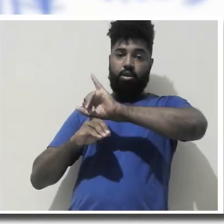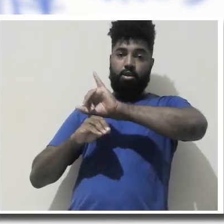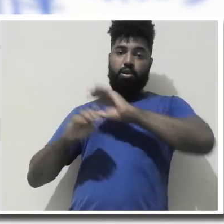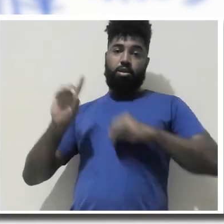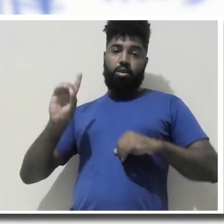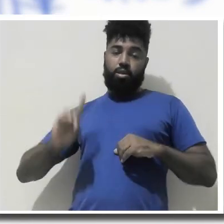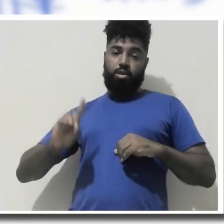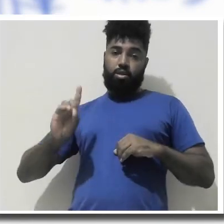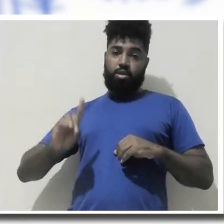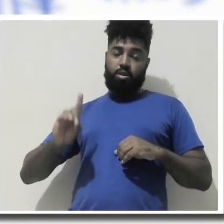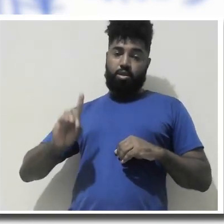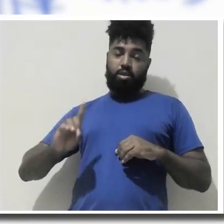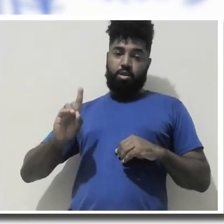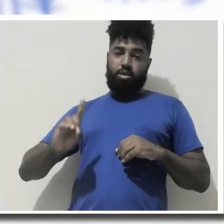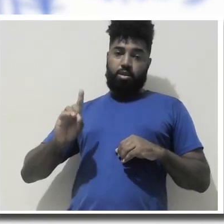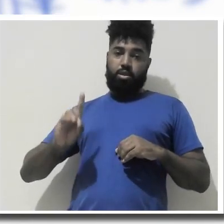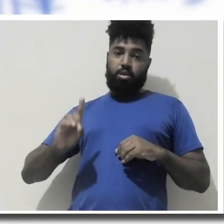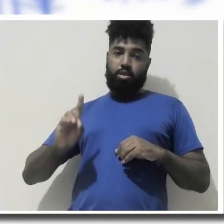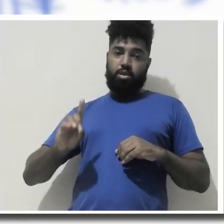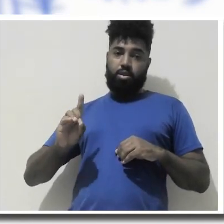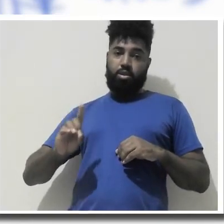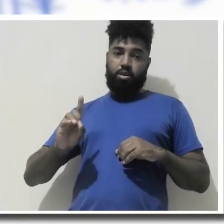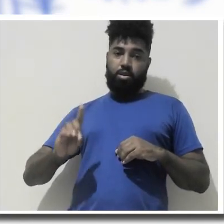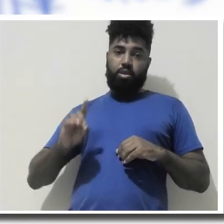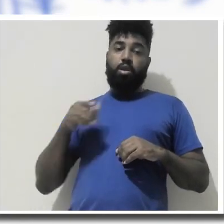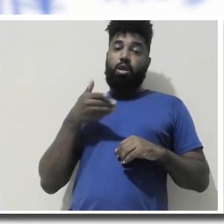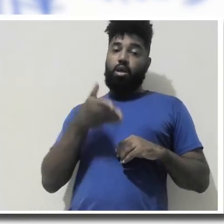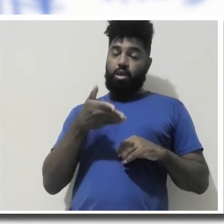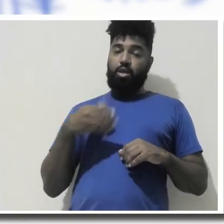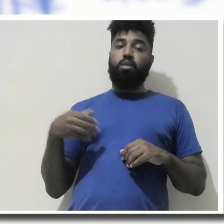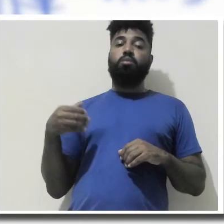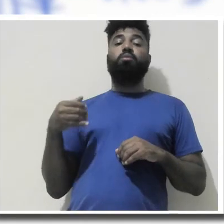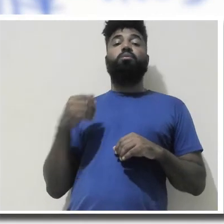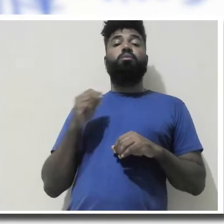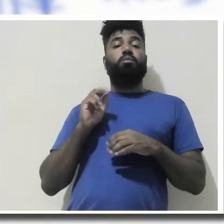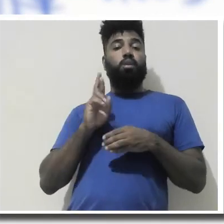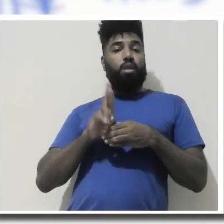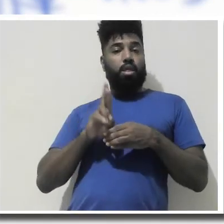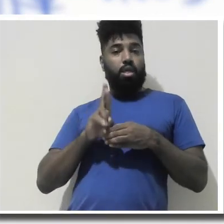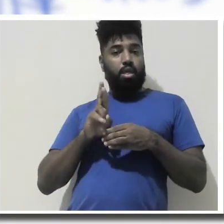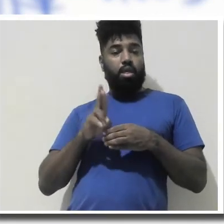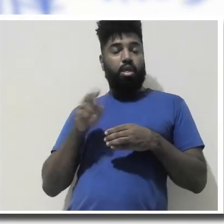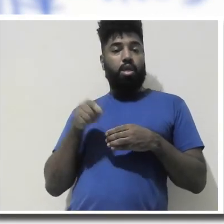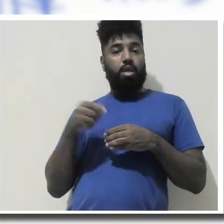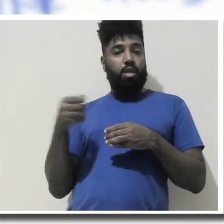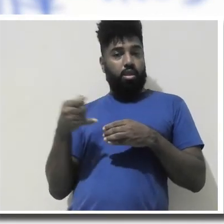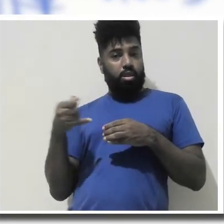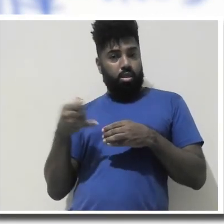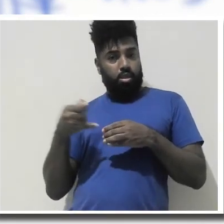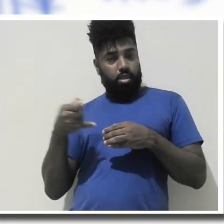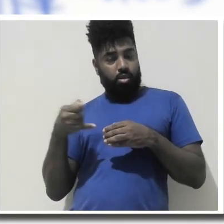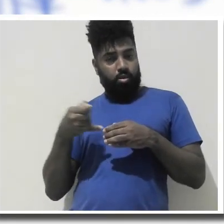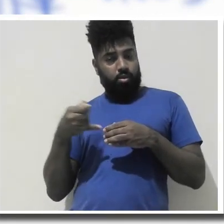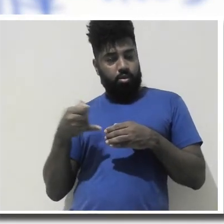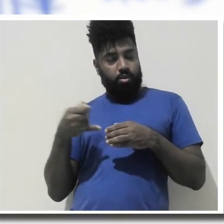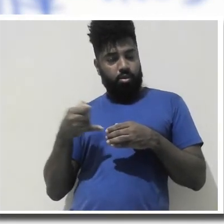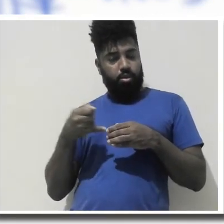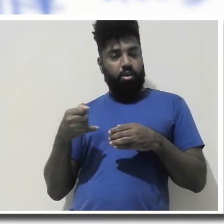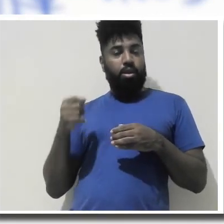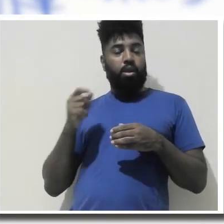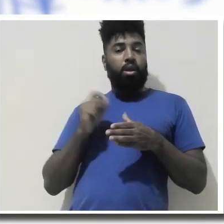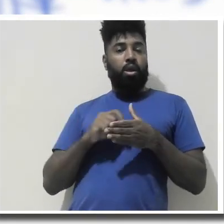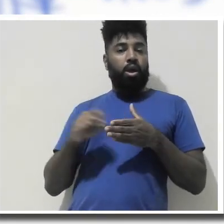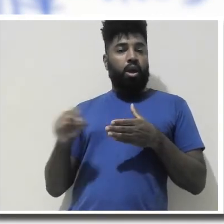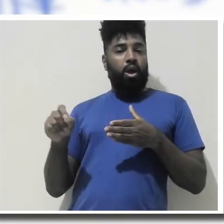eu estou agora sim tratando dos reais negativos. Posso também chamar a